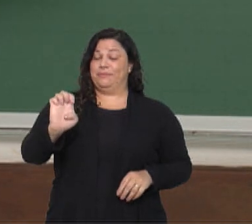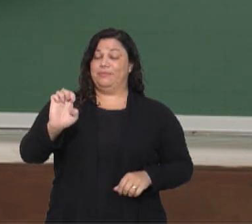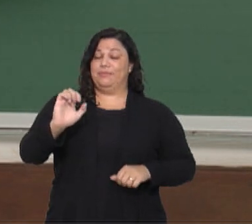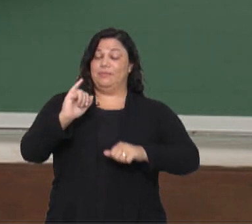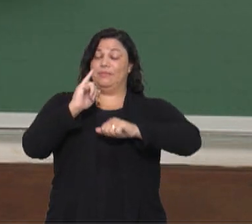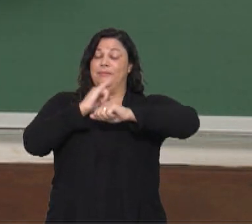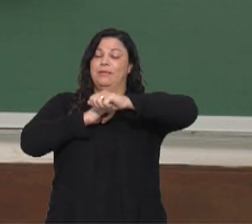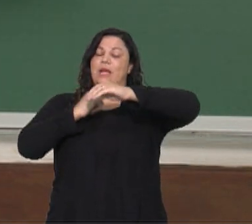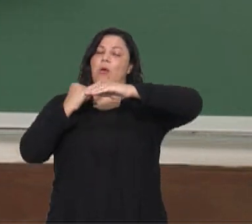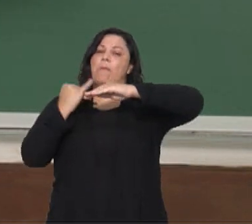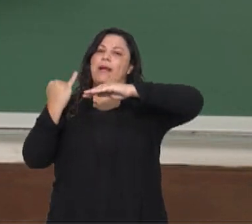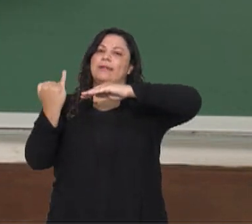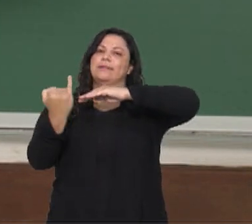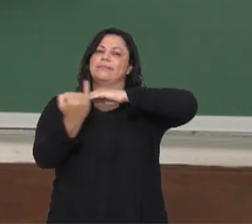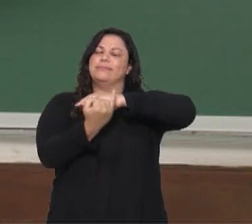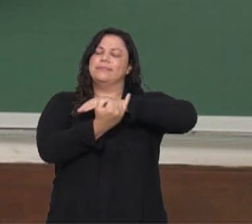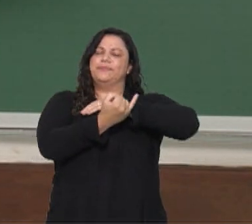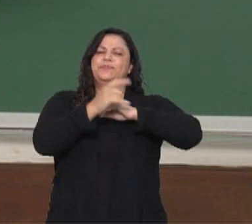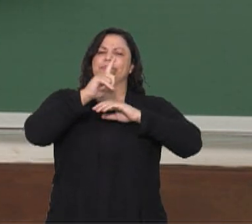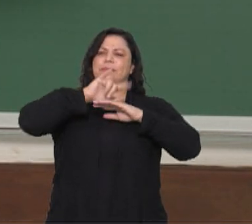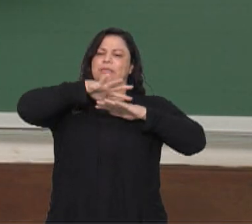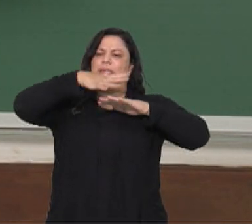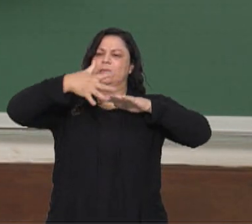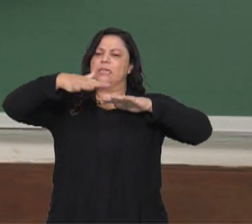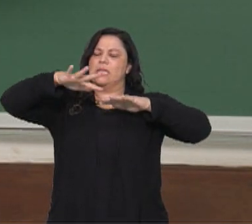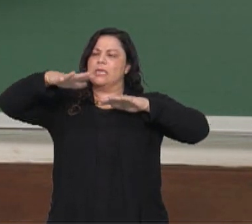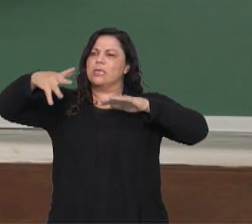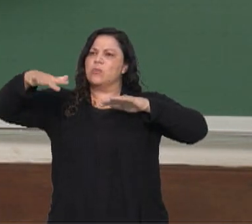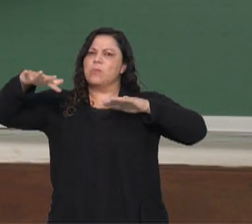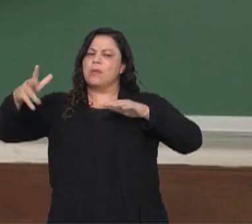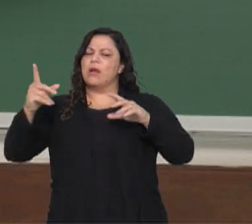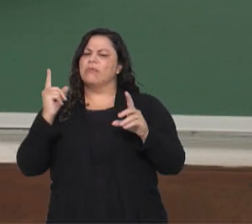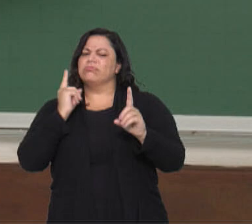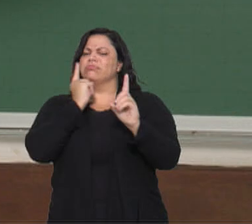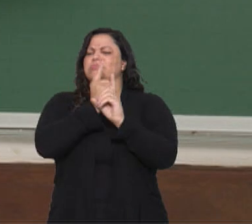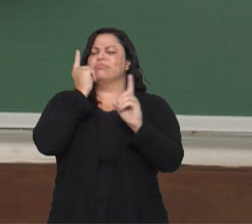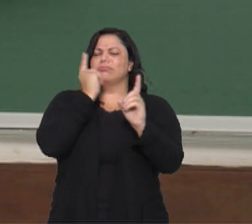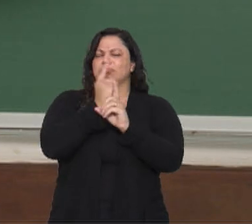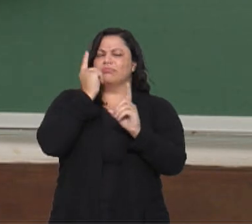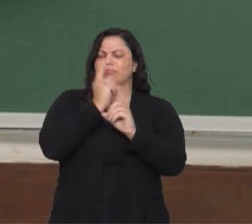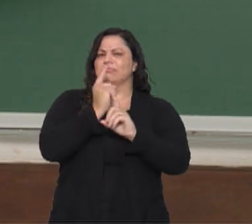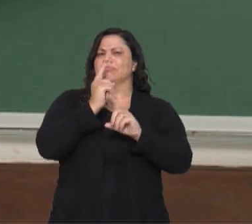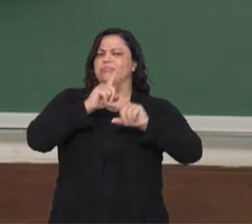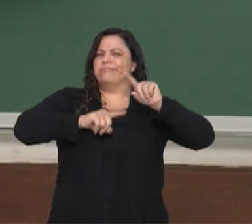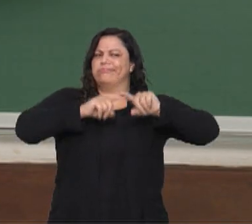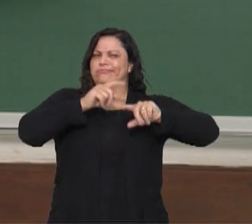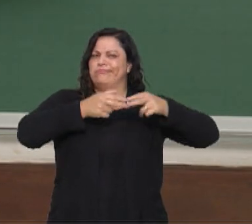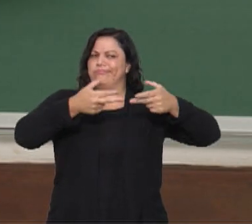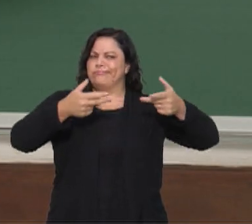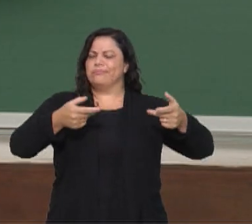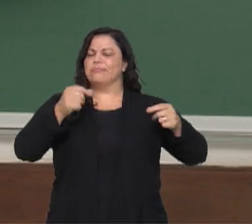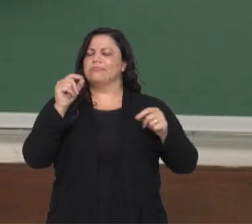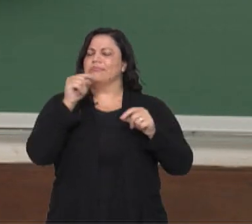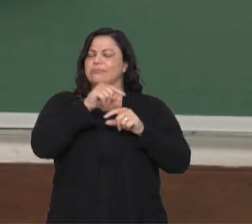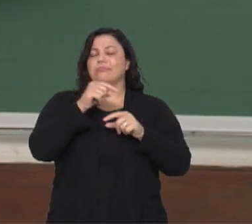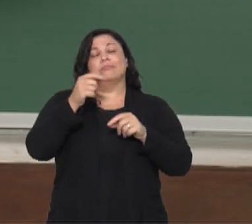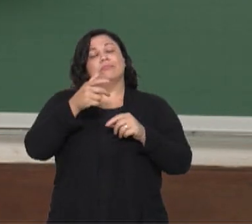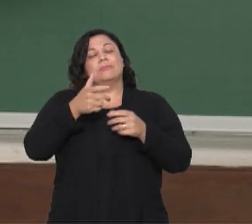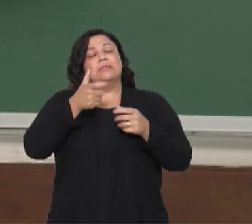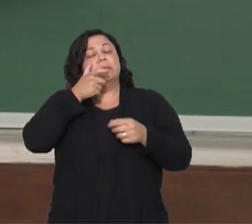Mediterrâneo, tá? Com encontradas essas peças, e ele está em exposição nesse museu. Quem tem